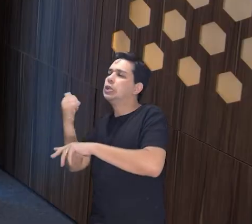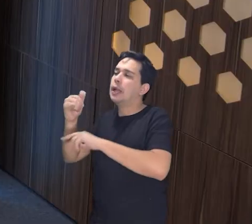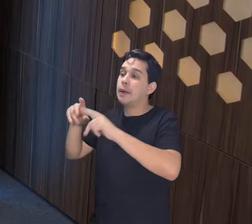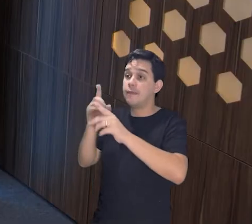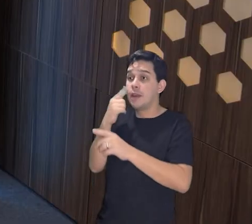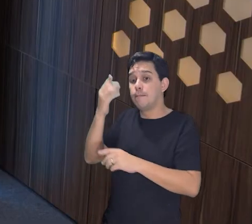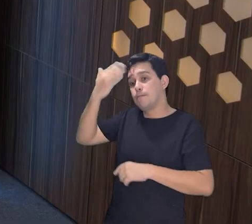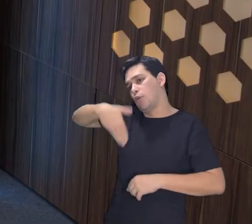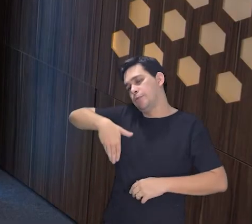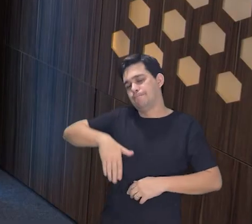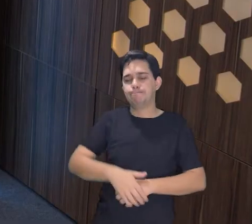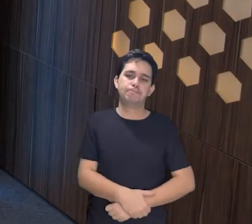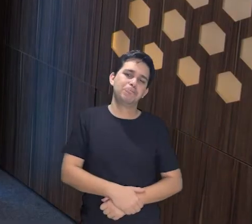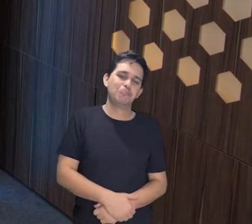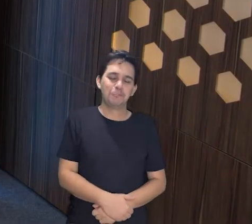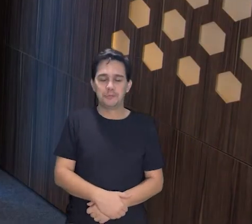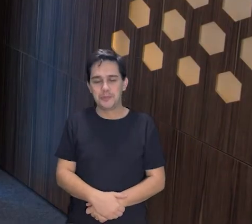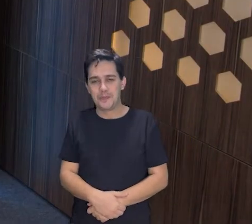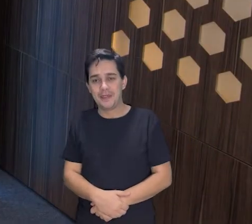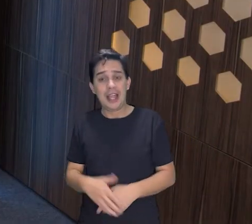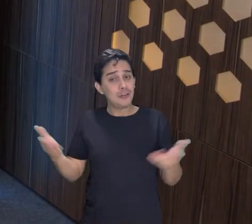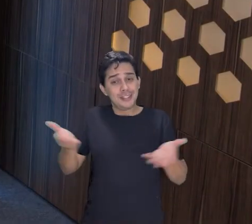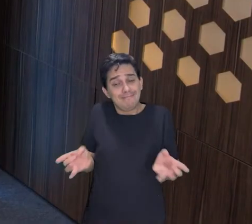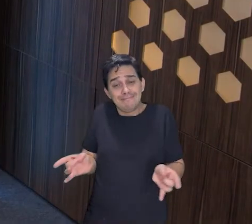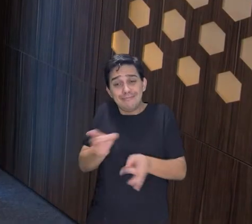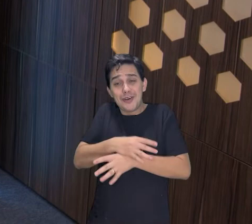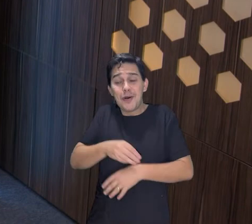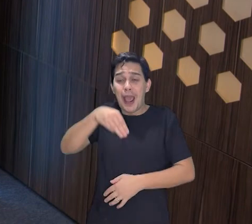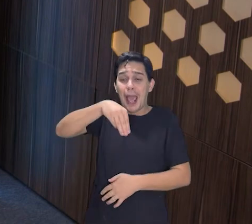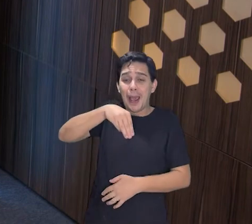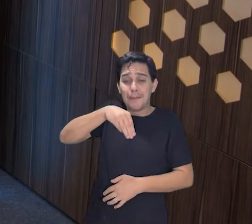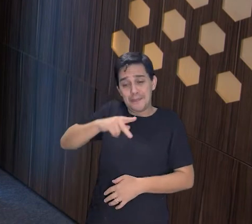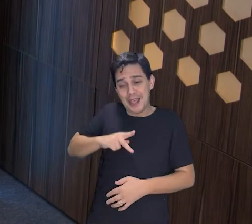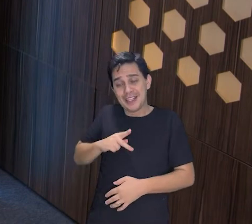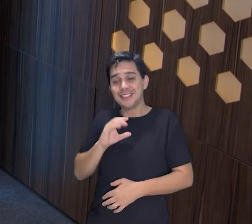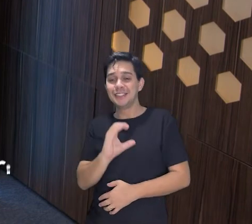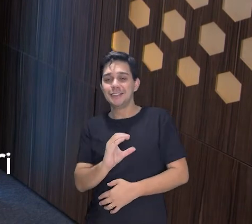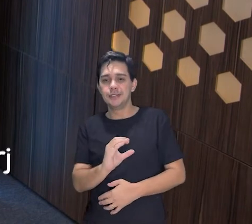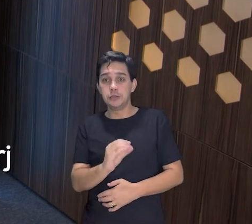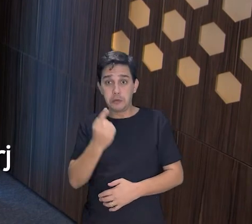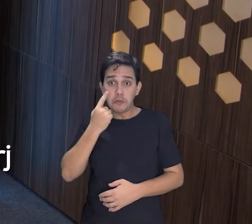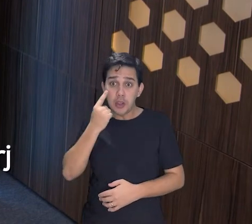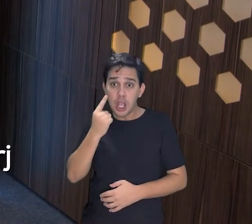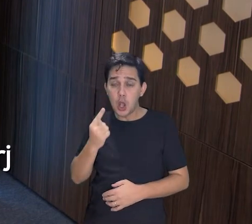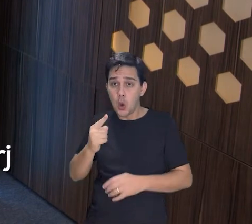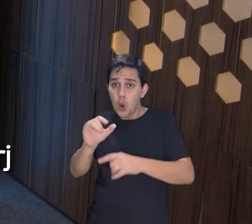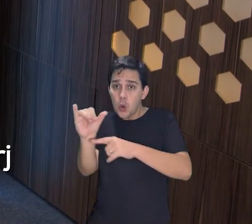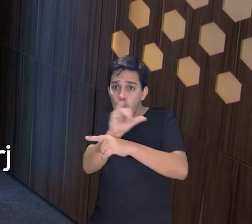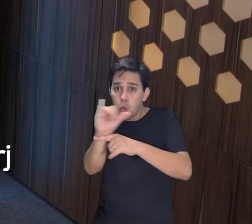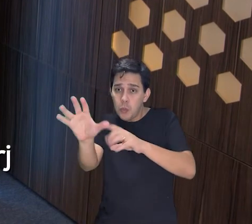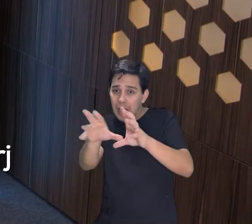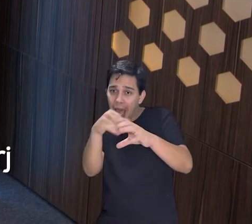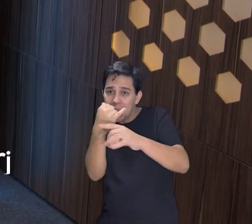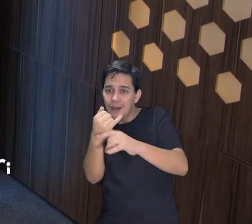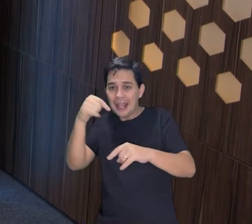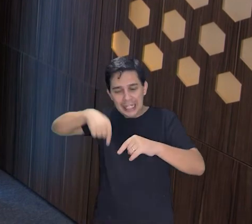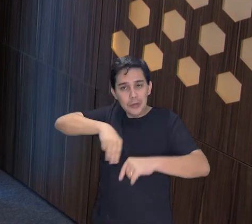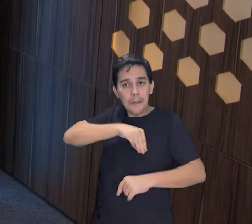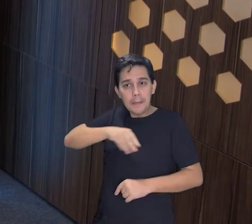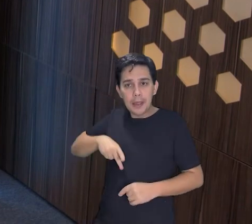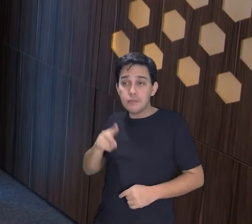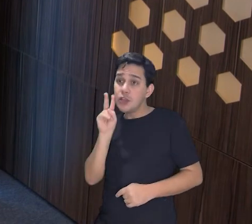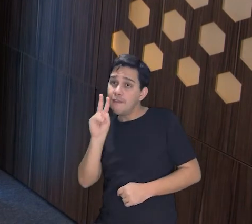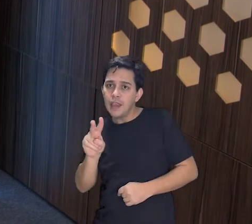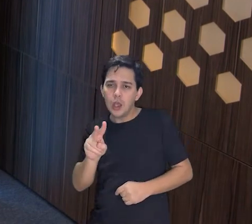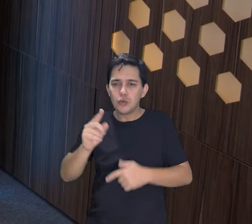Tráfico. E chega ao fim mais um MP Cidadão. Acesse o canal do MPRJ no YouTube para continuar acompanhando a atuação do